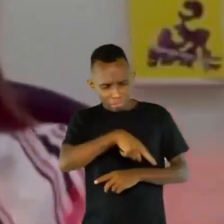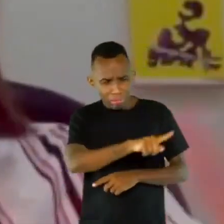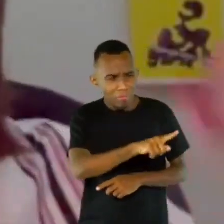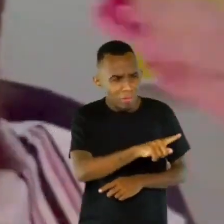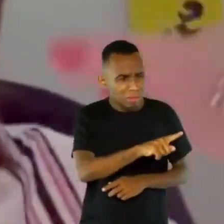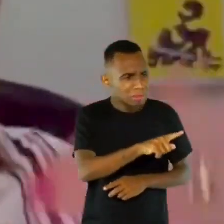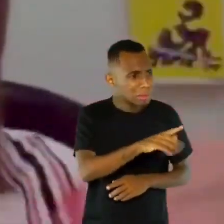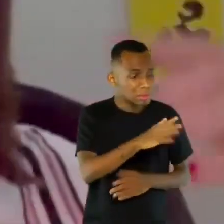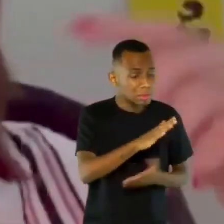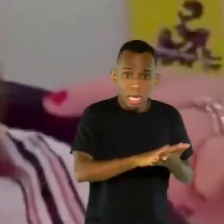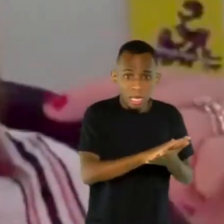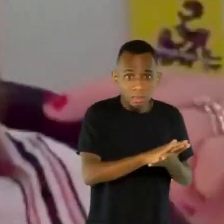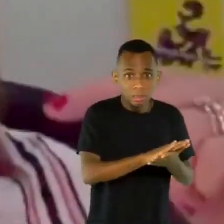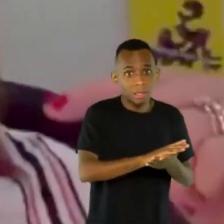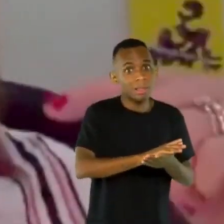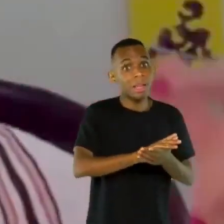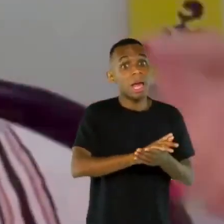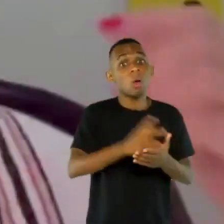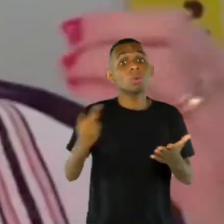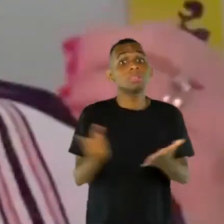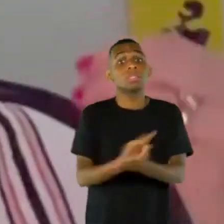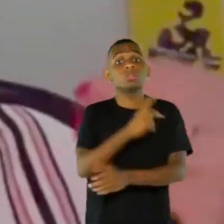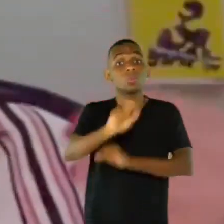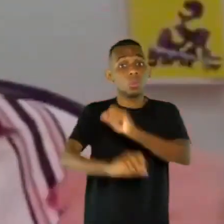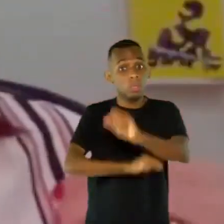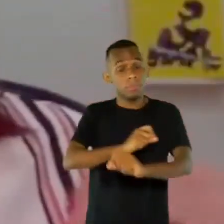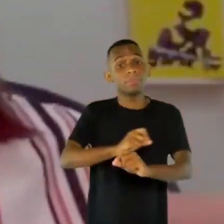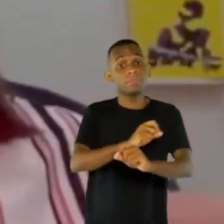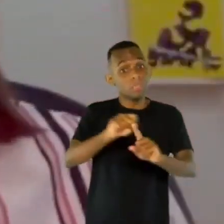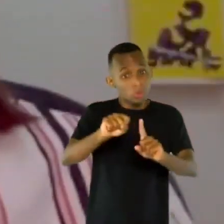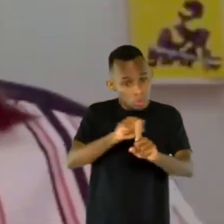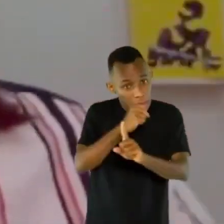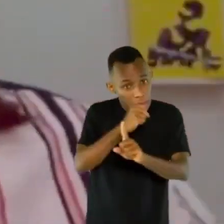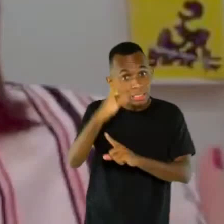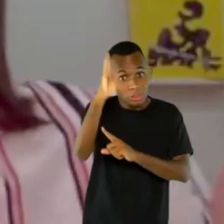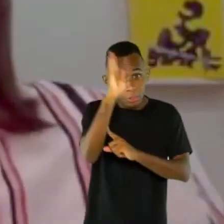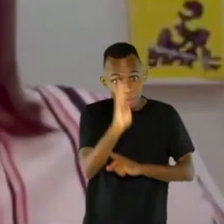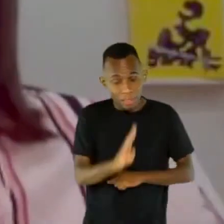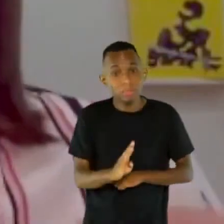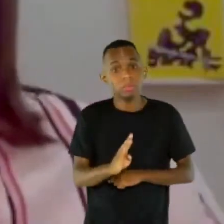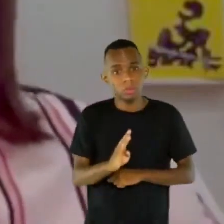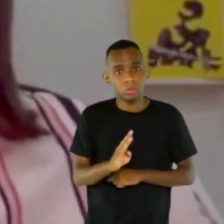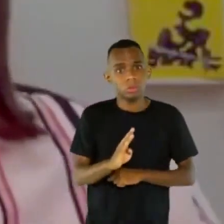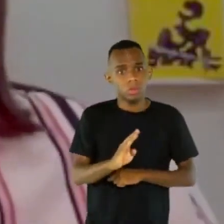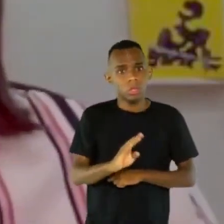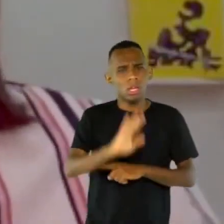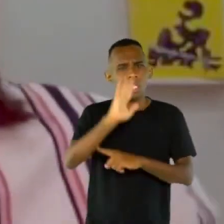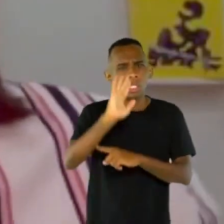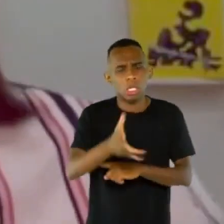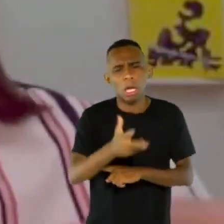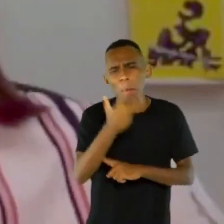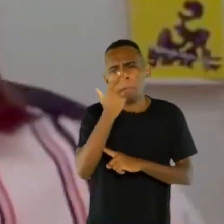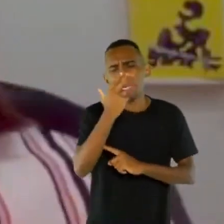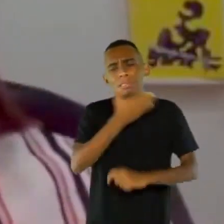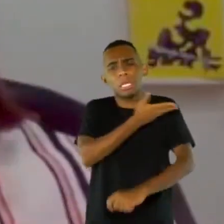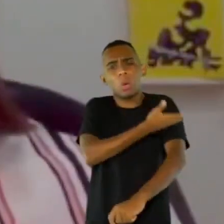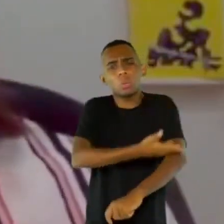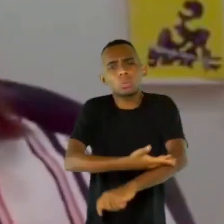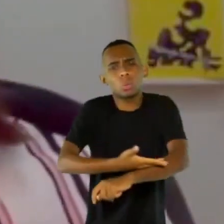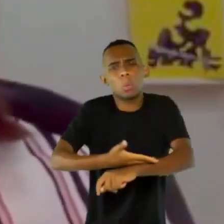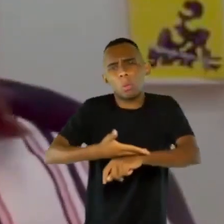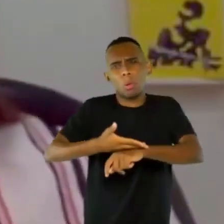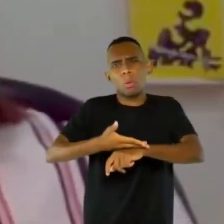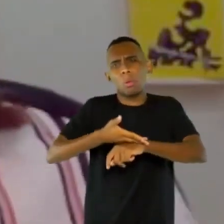O que acontece é que a sociedade brasileira está de uma certa forma, até para continuar tendo uma certa sensação